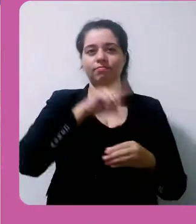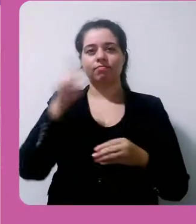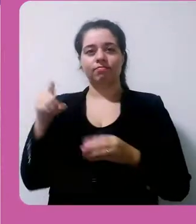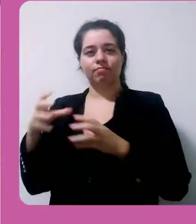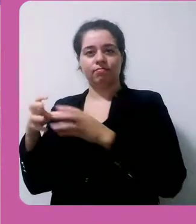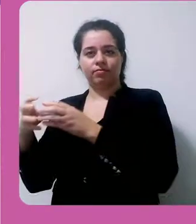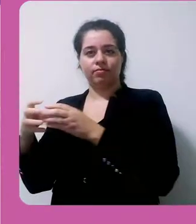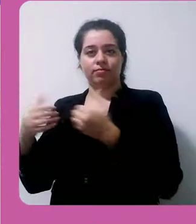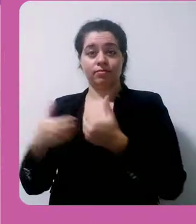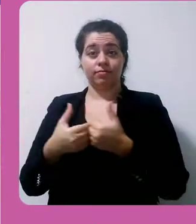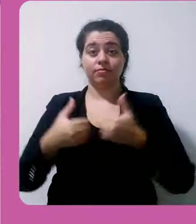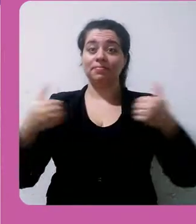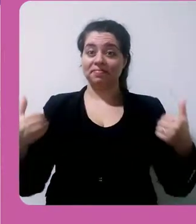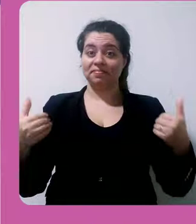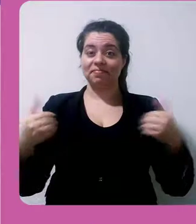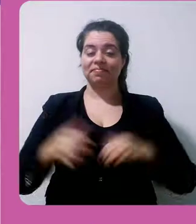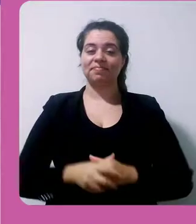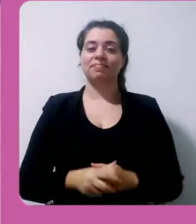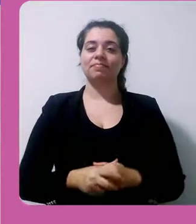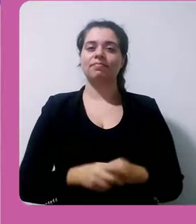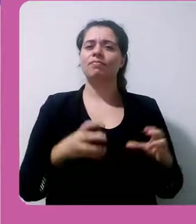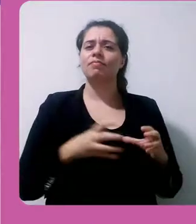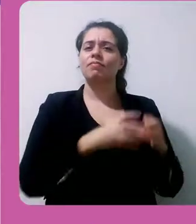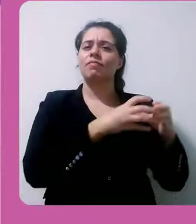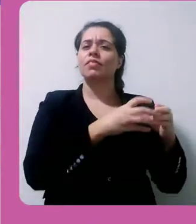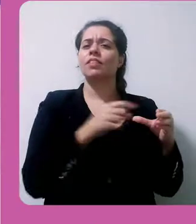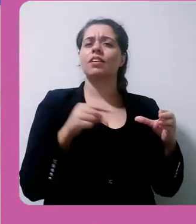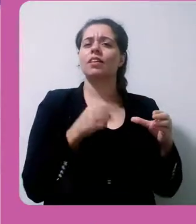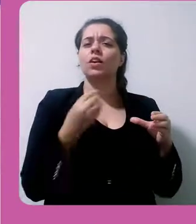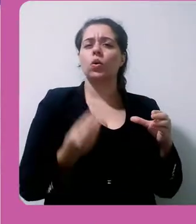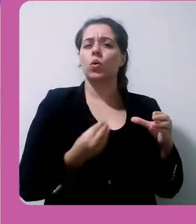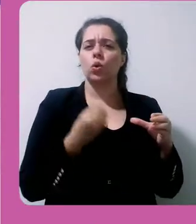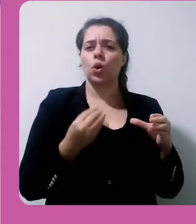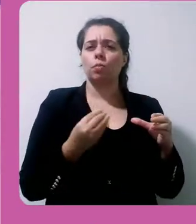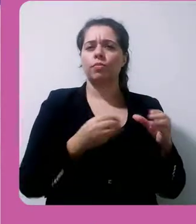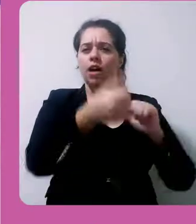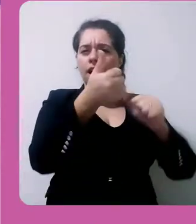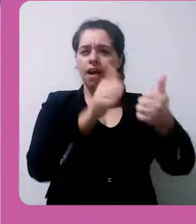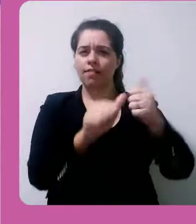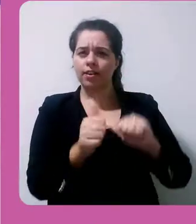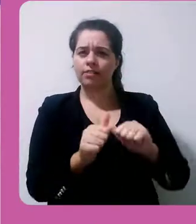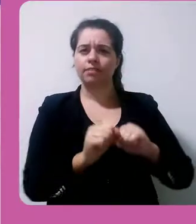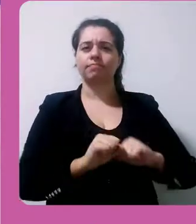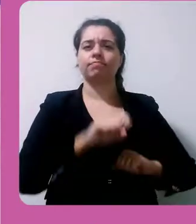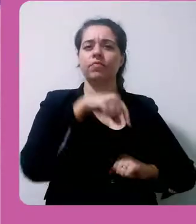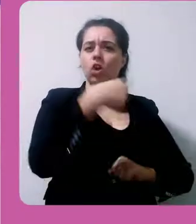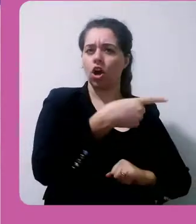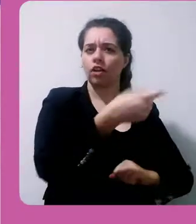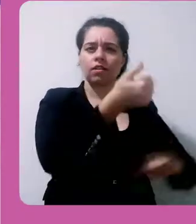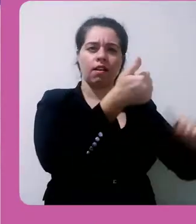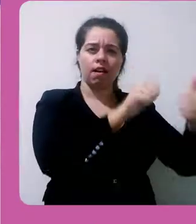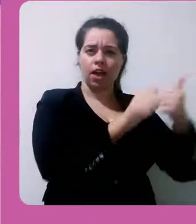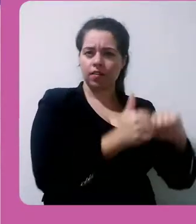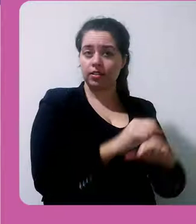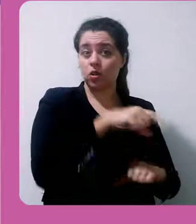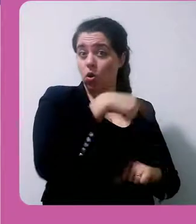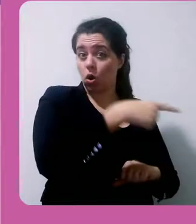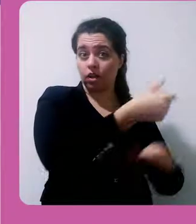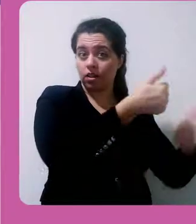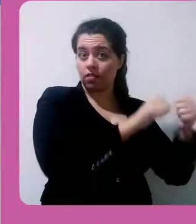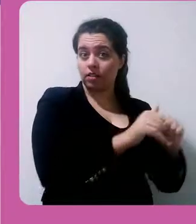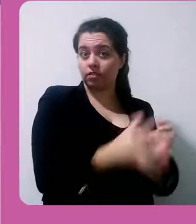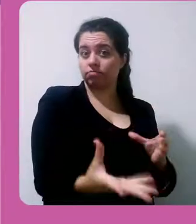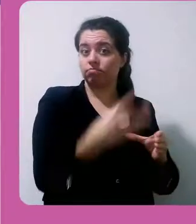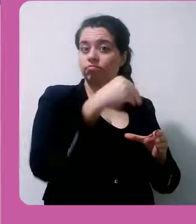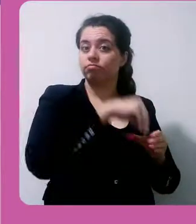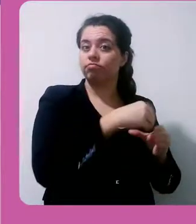atividade avaliativa. E é o que eu quero fazer, né? Eu quero agrupar a prova 1 com a prova 2 para dar uma